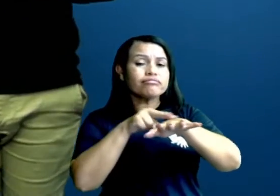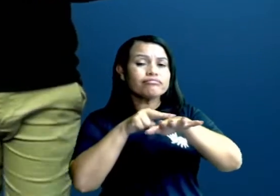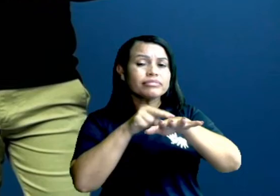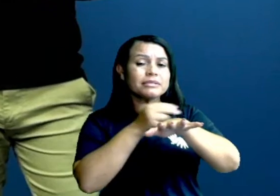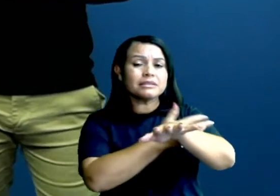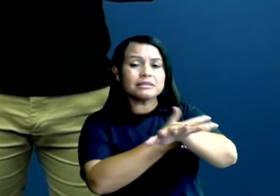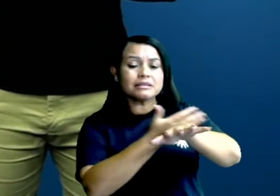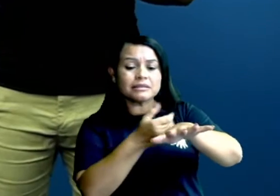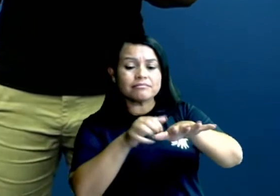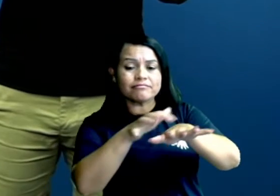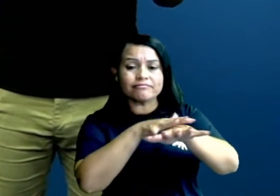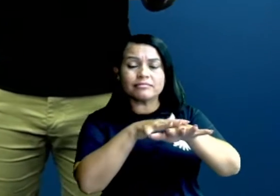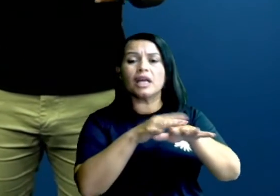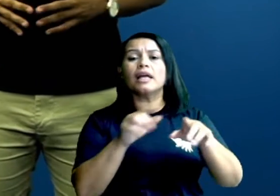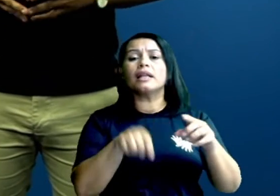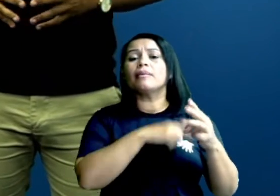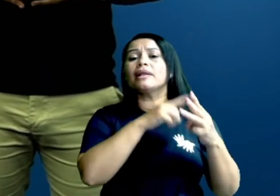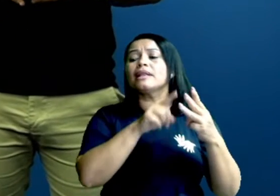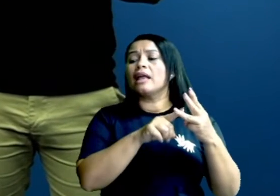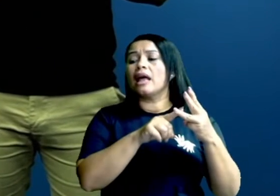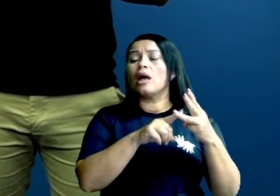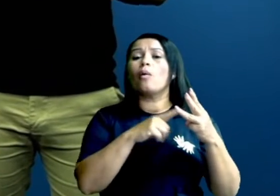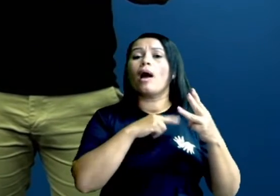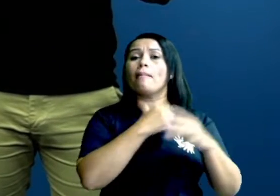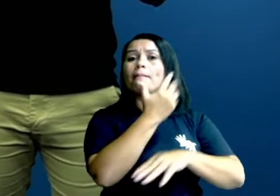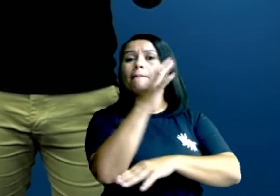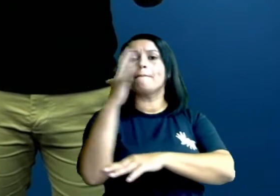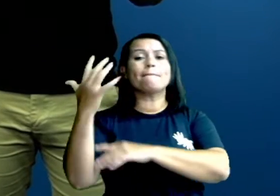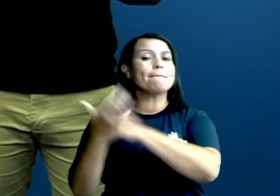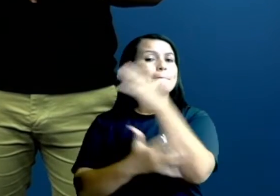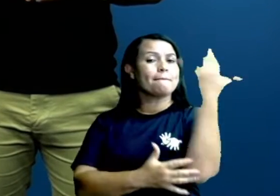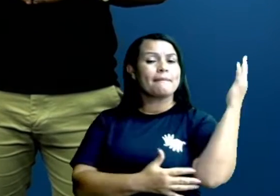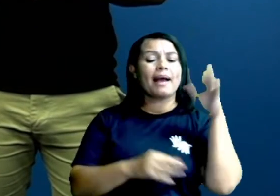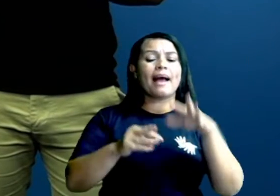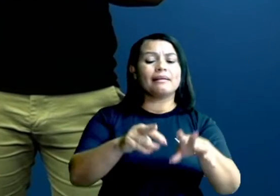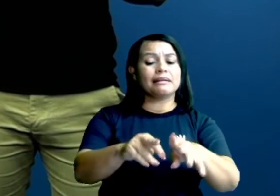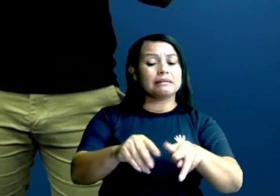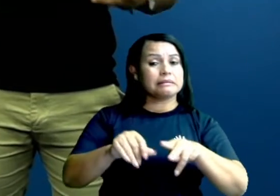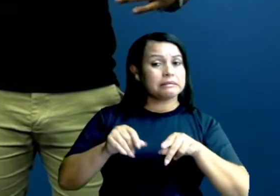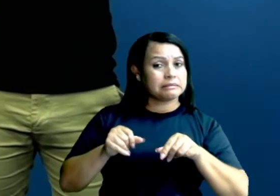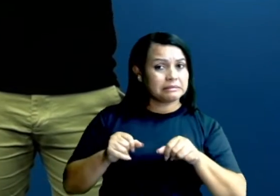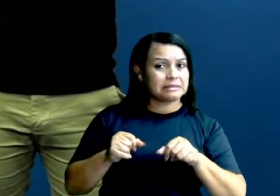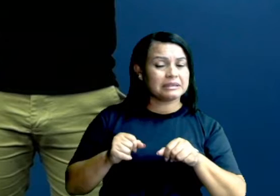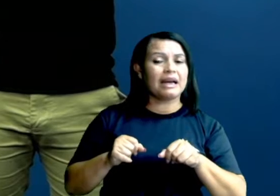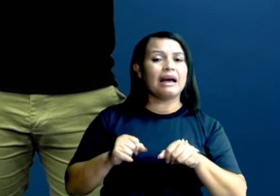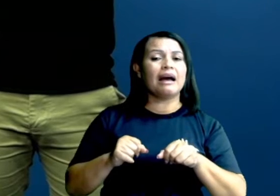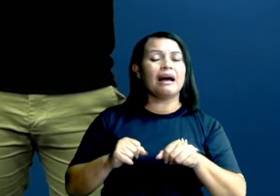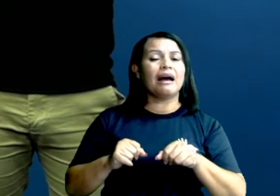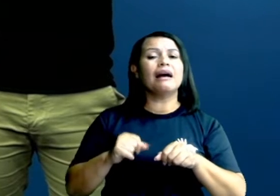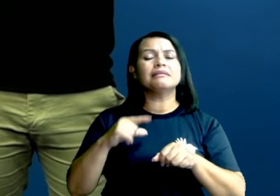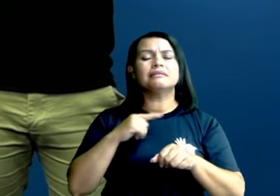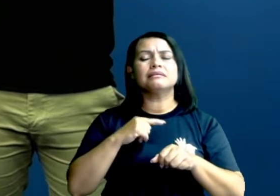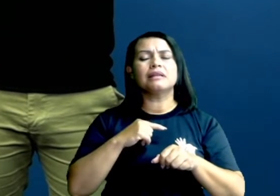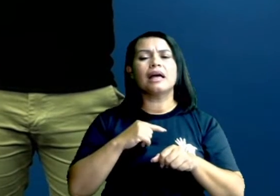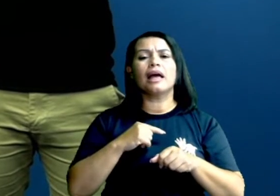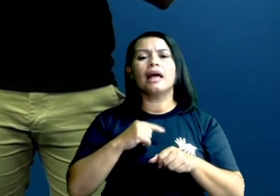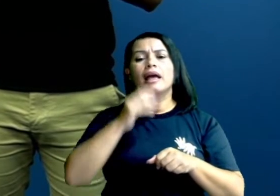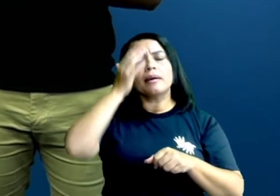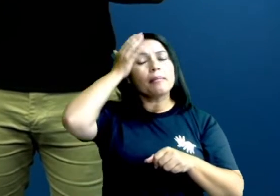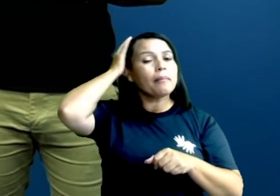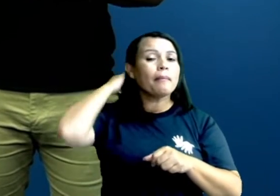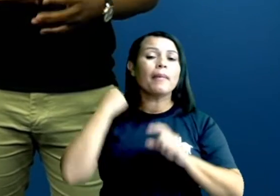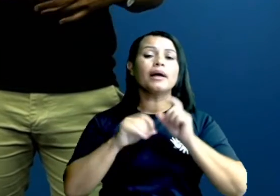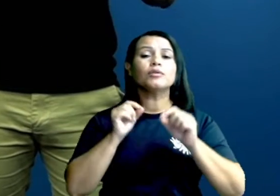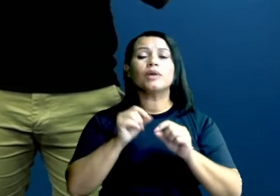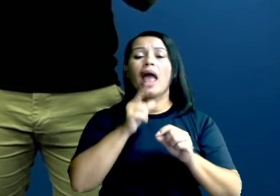que seria a mata de terra firme. Essa região ocupada pela mata de terra firme tem um relevo um pouco mais acentuado, elevado,